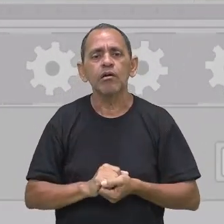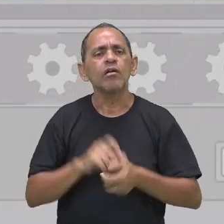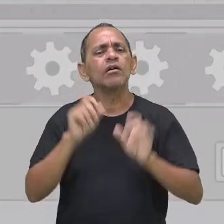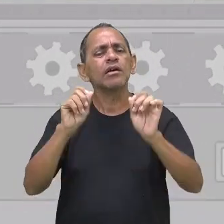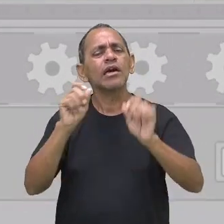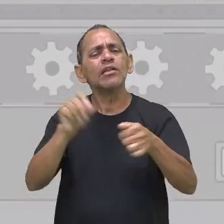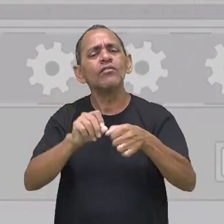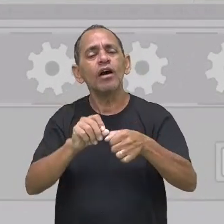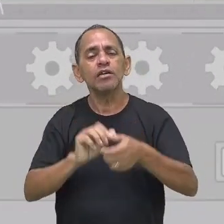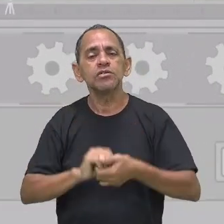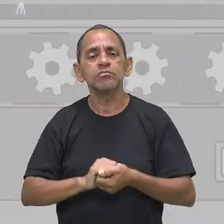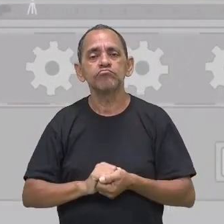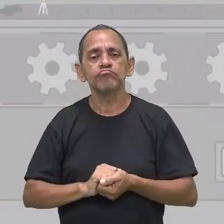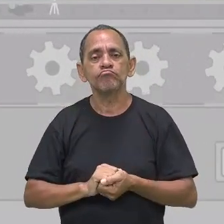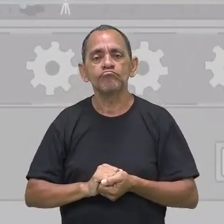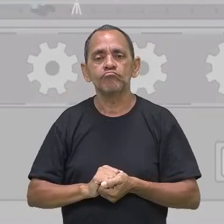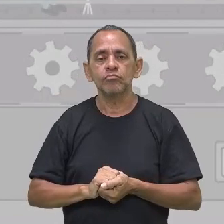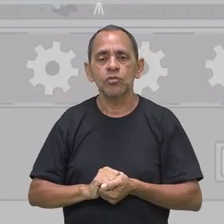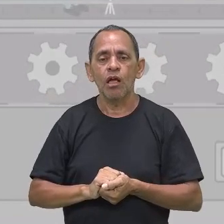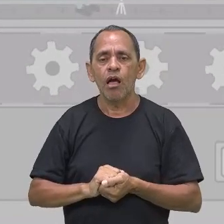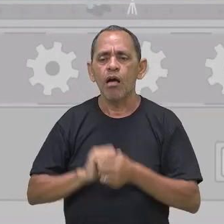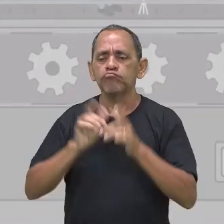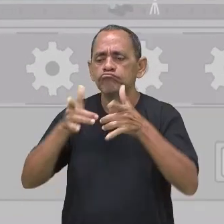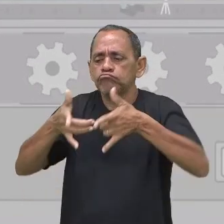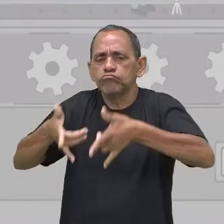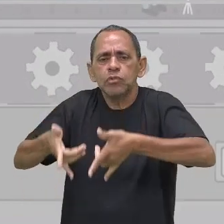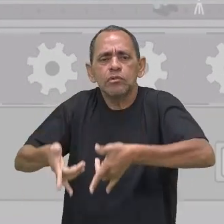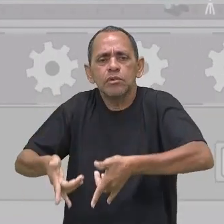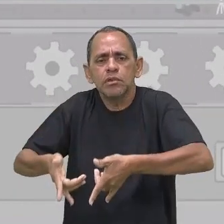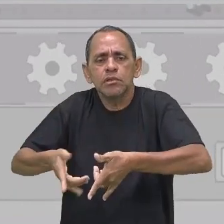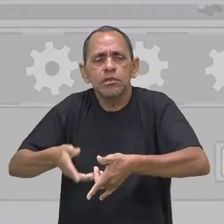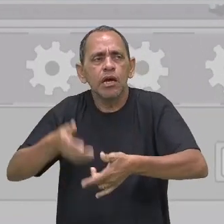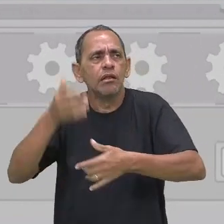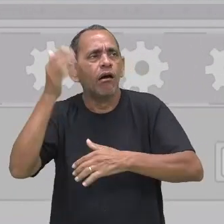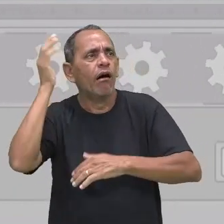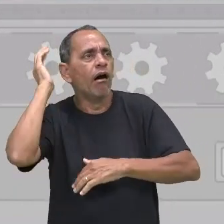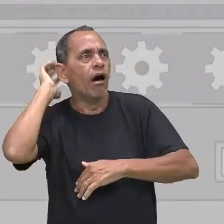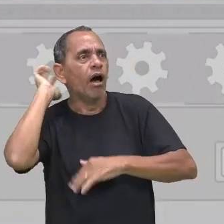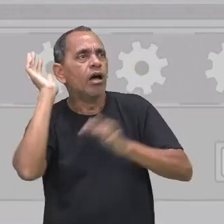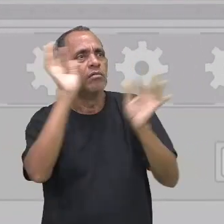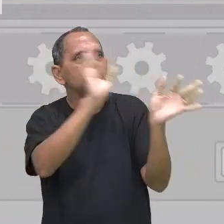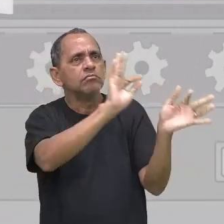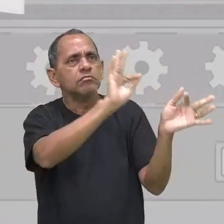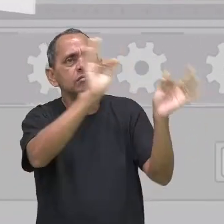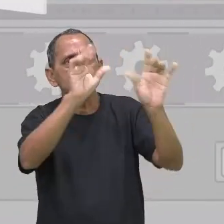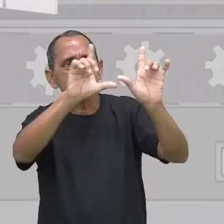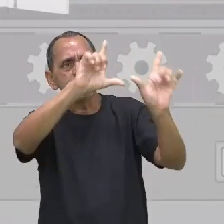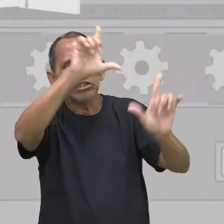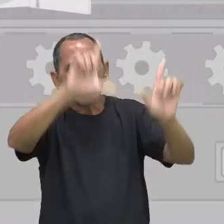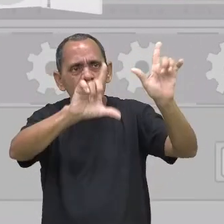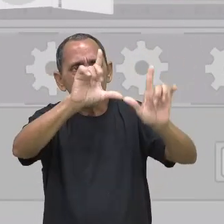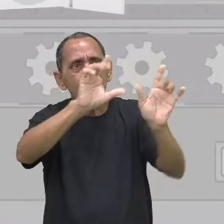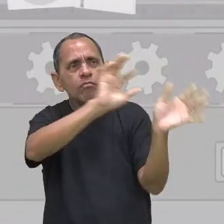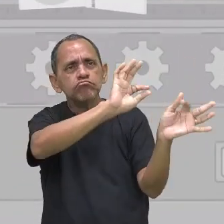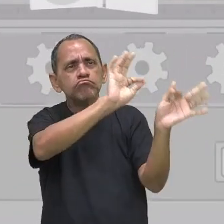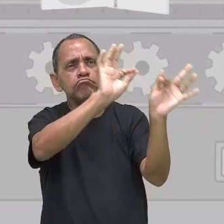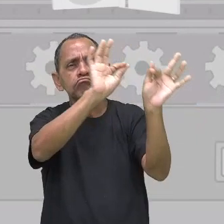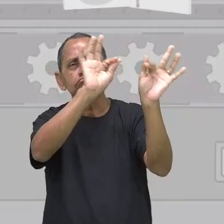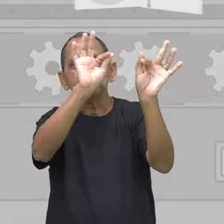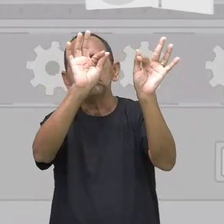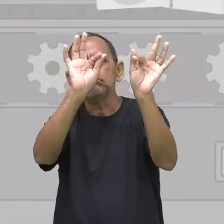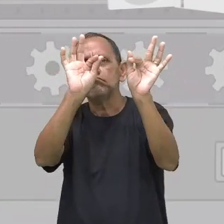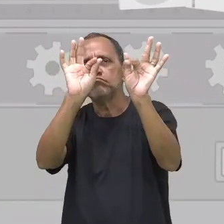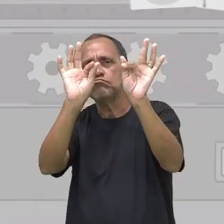na frente da televisão, consumindo, né, os programas de entretenimento que